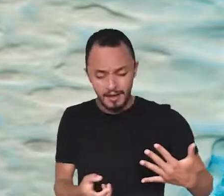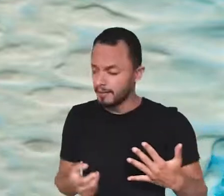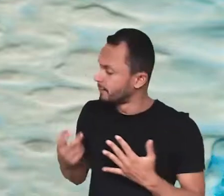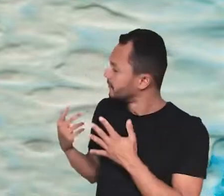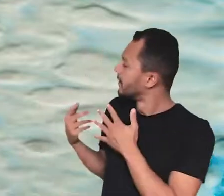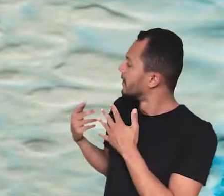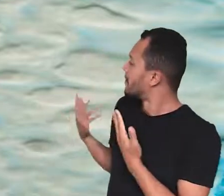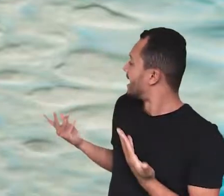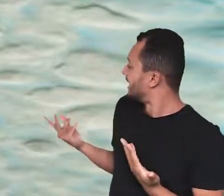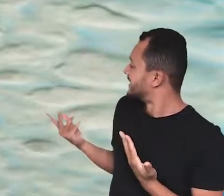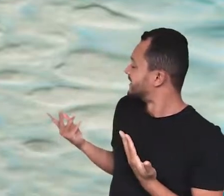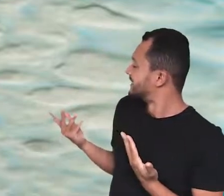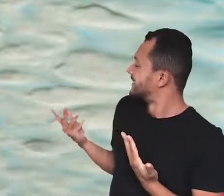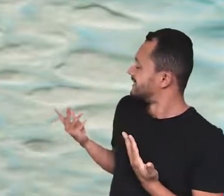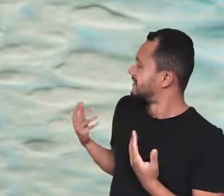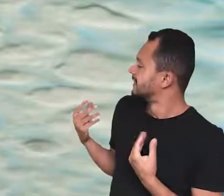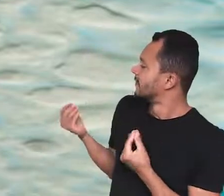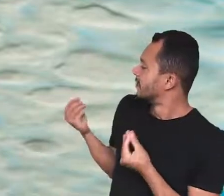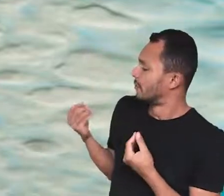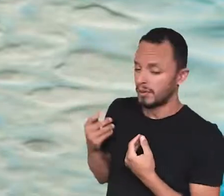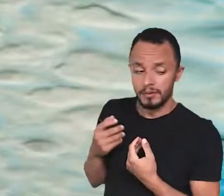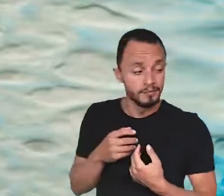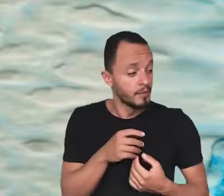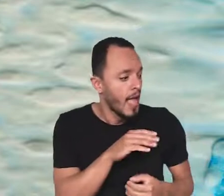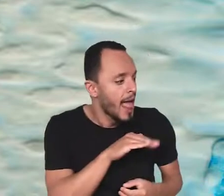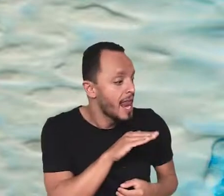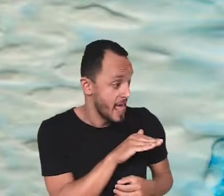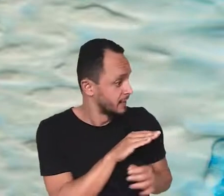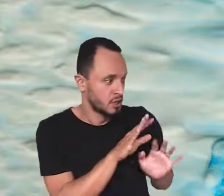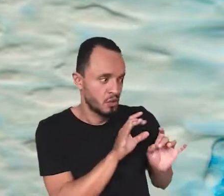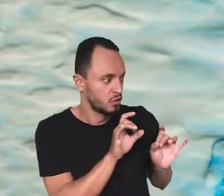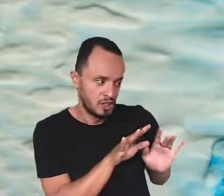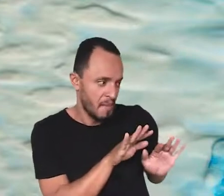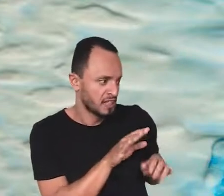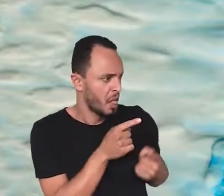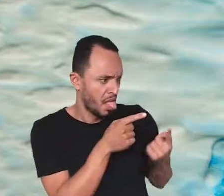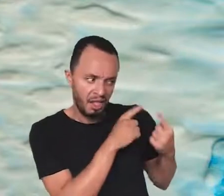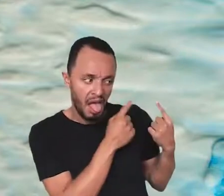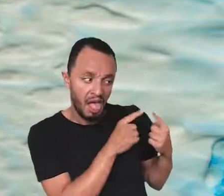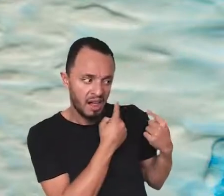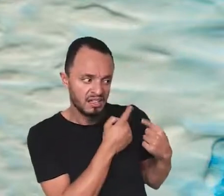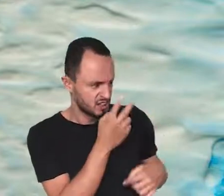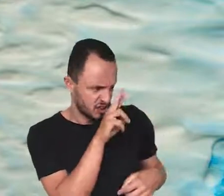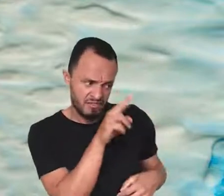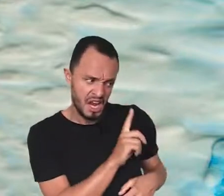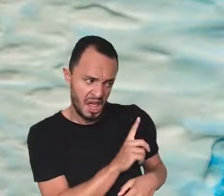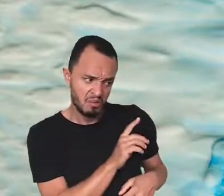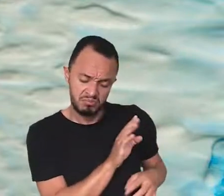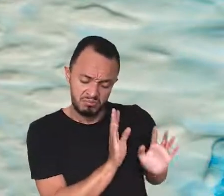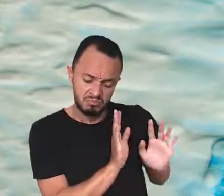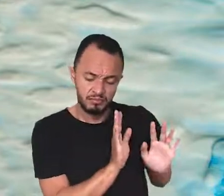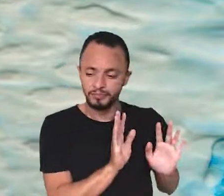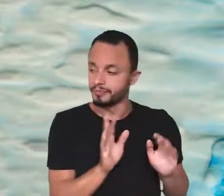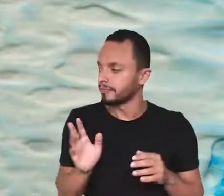pintadas. Mas, gente, eu tô... Shhh, Alex, deixa baixo. Não vai ajudar em nada ficar brigando. Tá